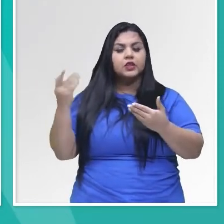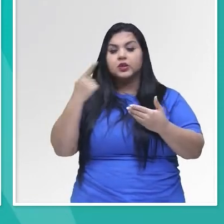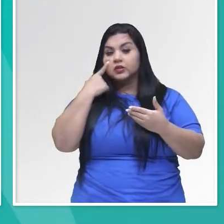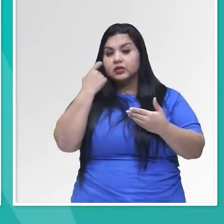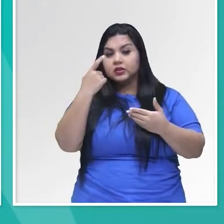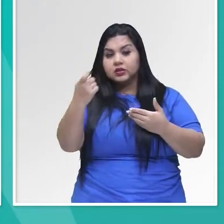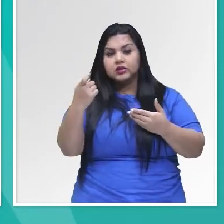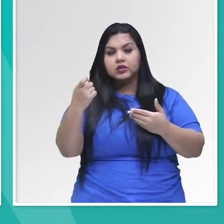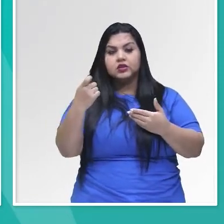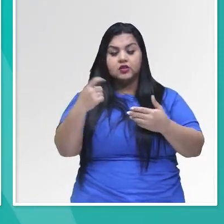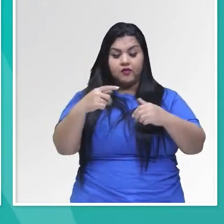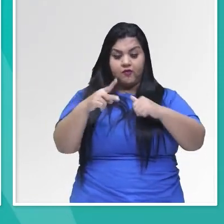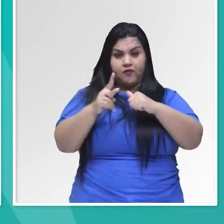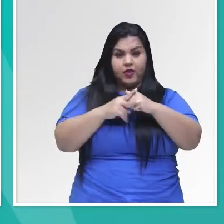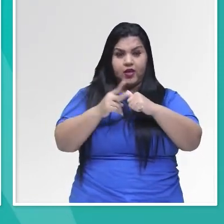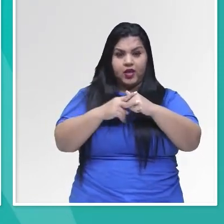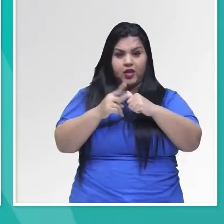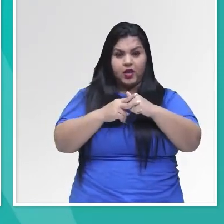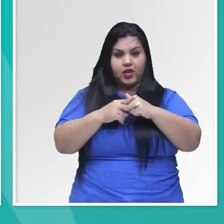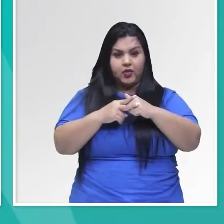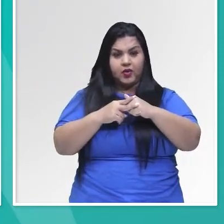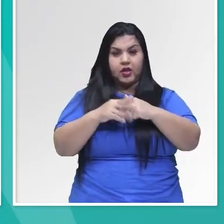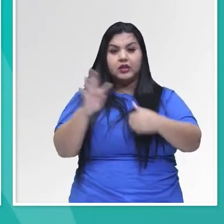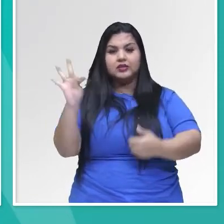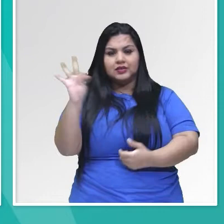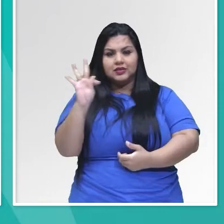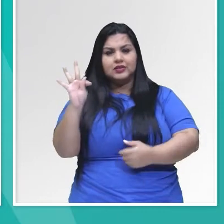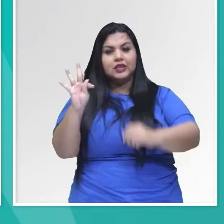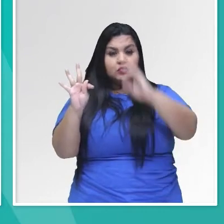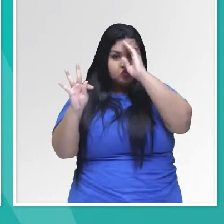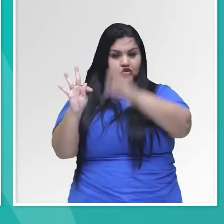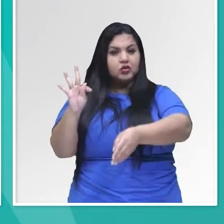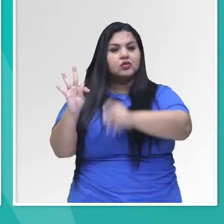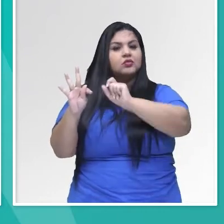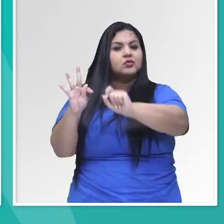aí. Verbo transitivo direto. O que é um verbo transitivo direto?